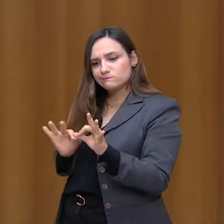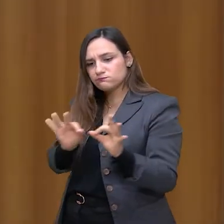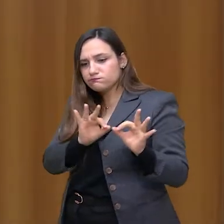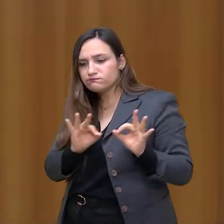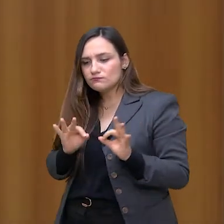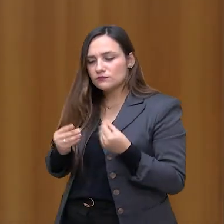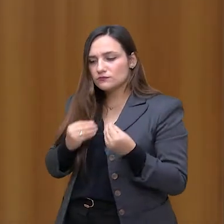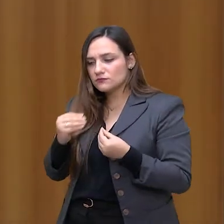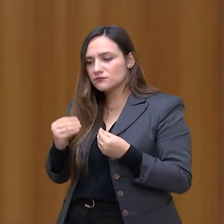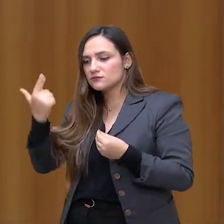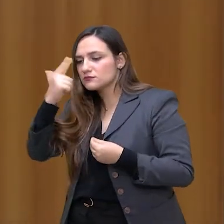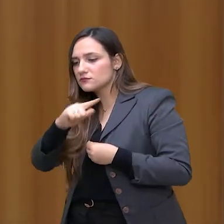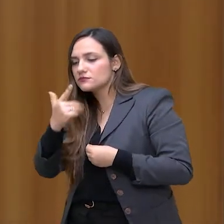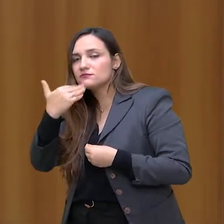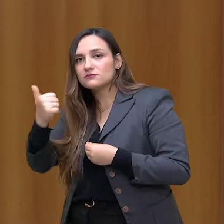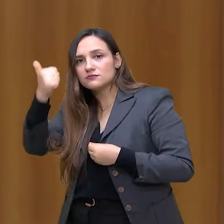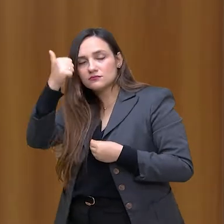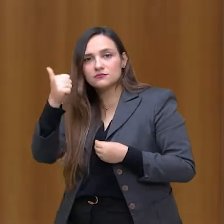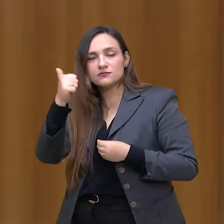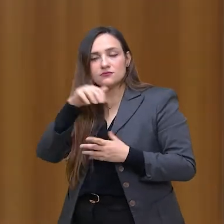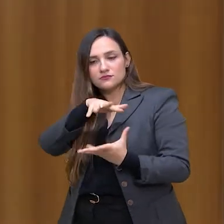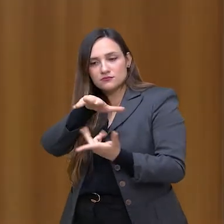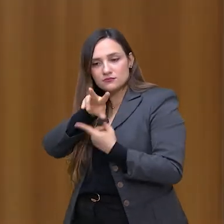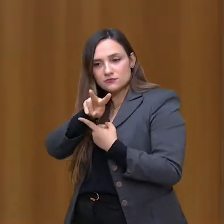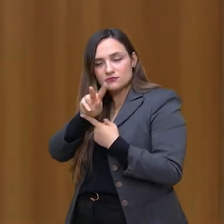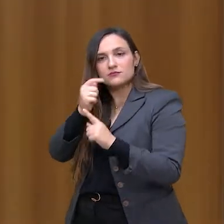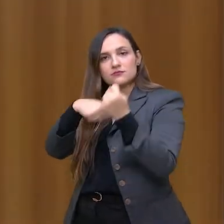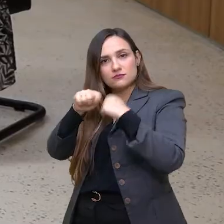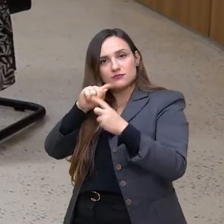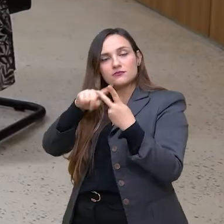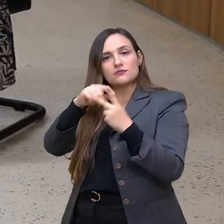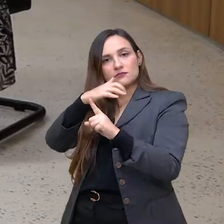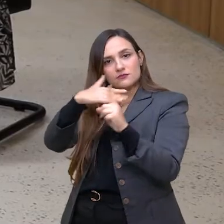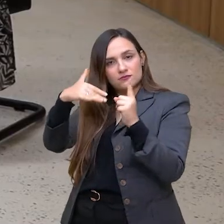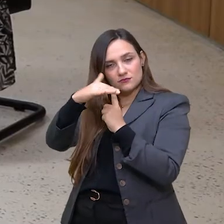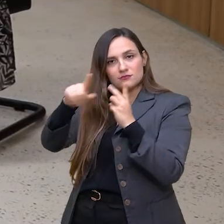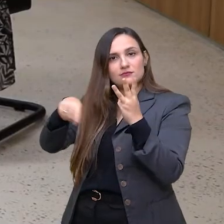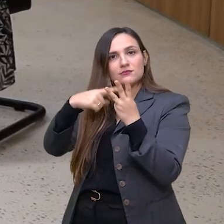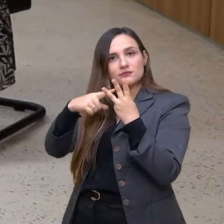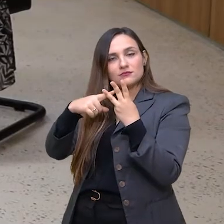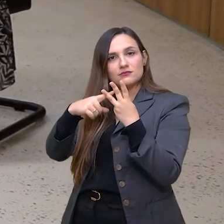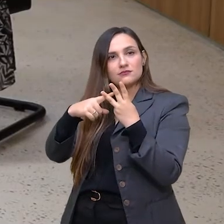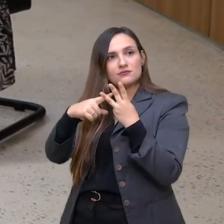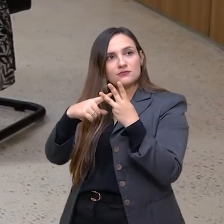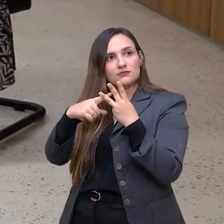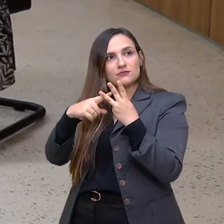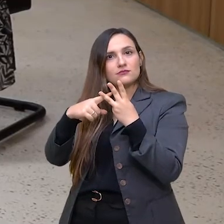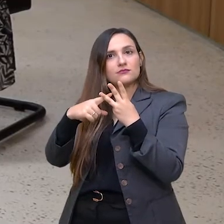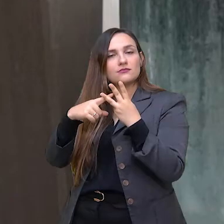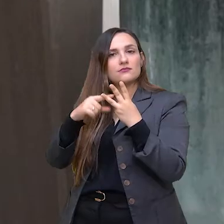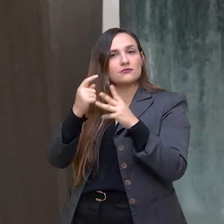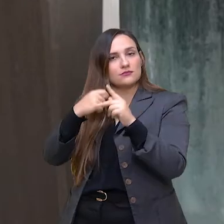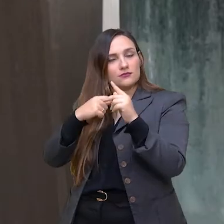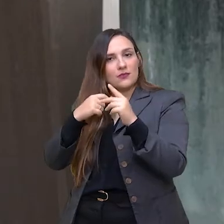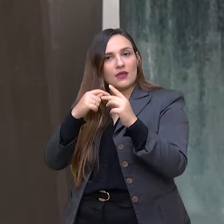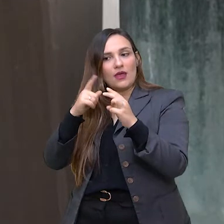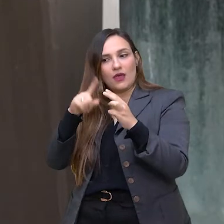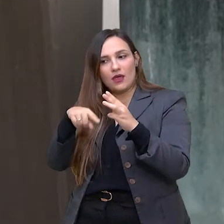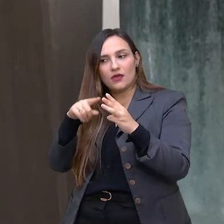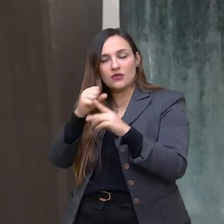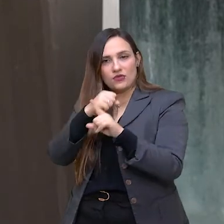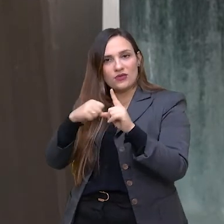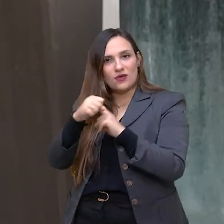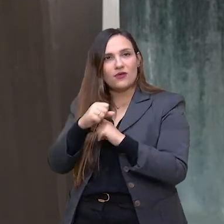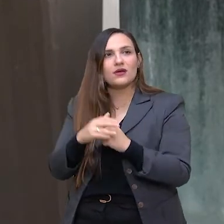ter sempre maior eficiência ambiental e econômica e social. Né? O que não dá para pensar é que assim, não dá para ficar parado e não dá para